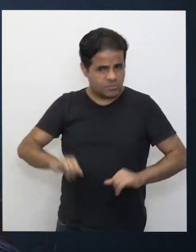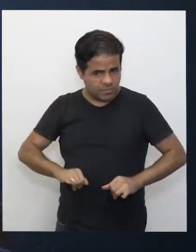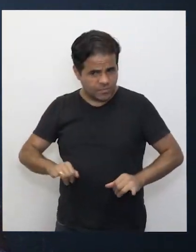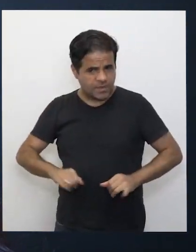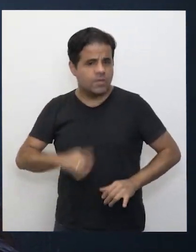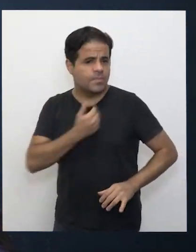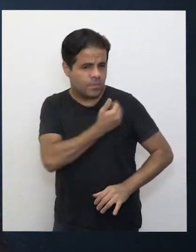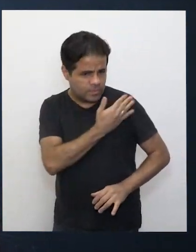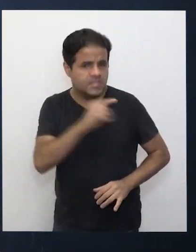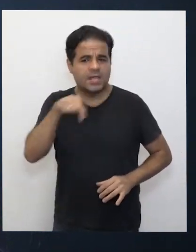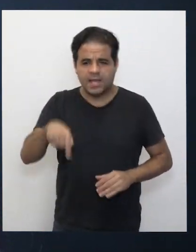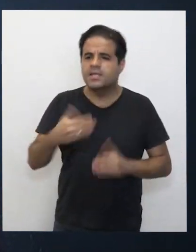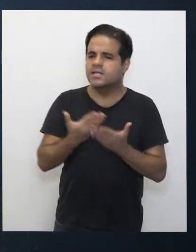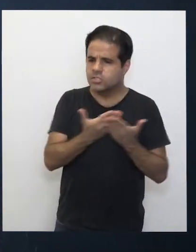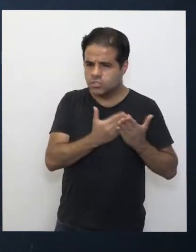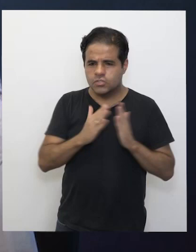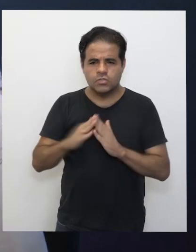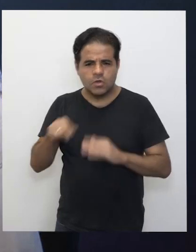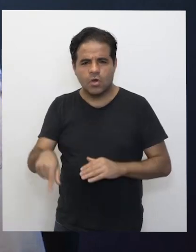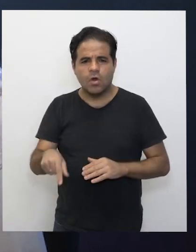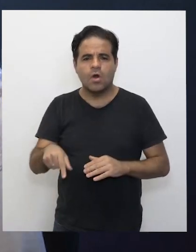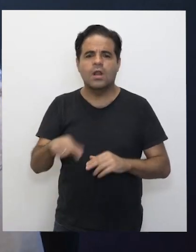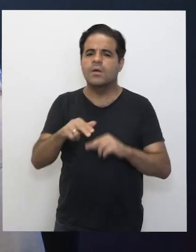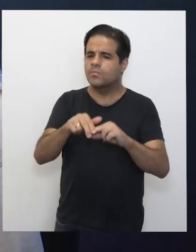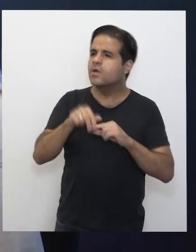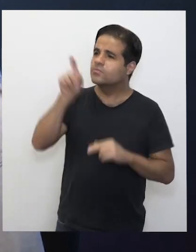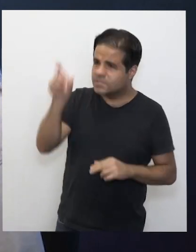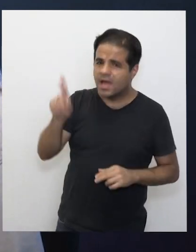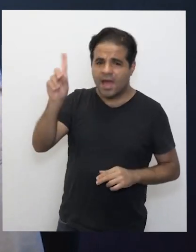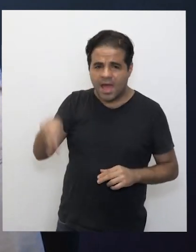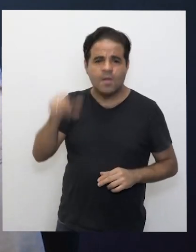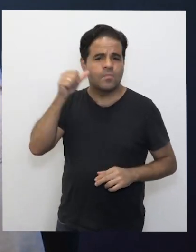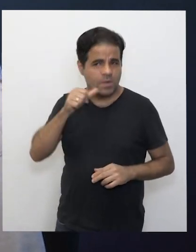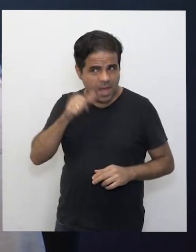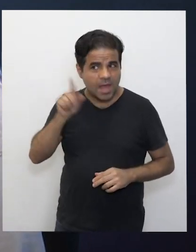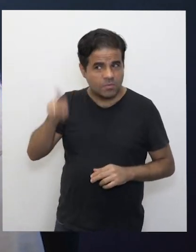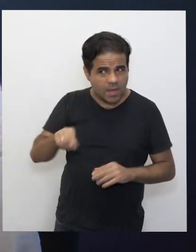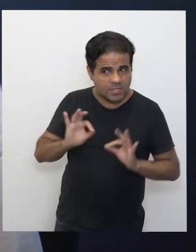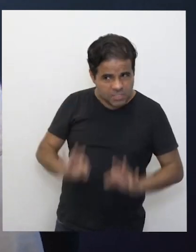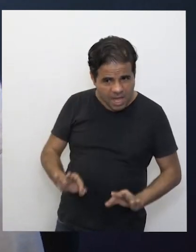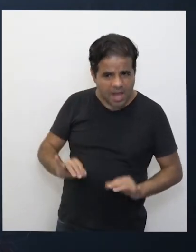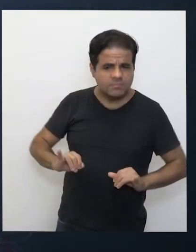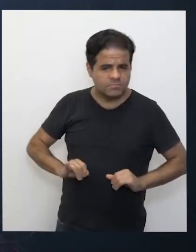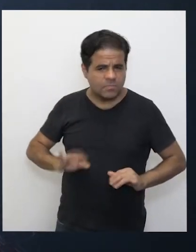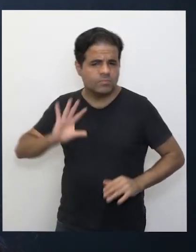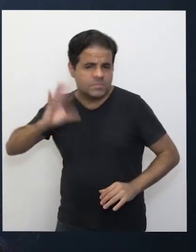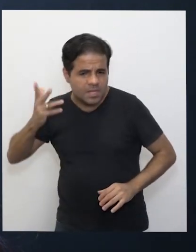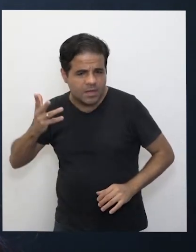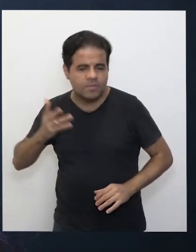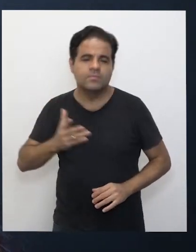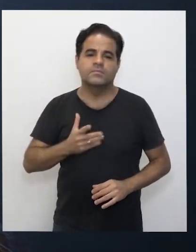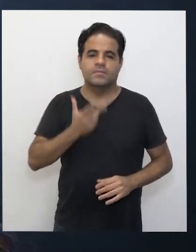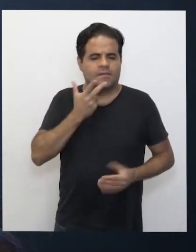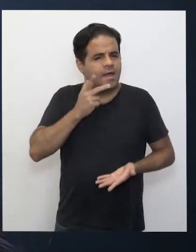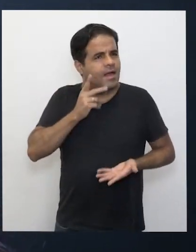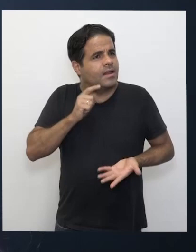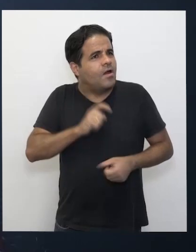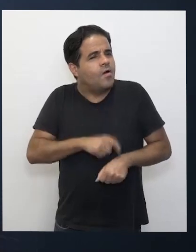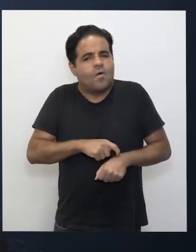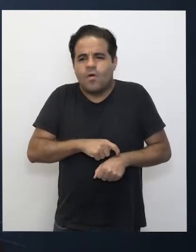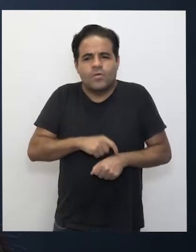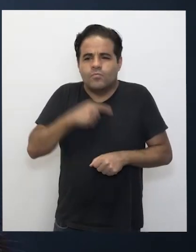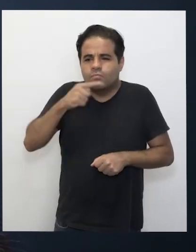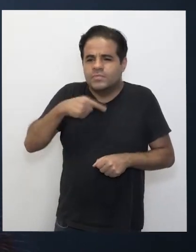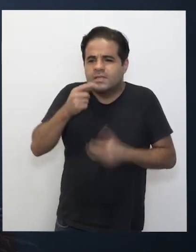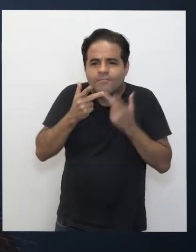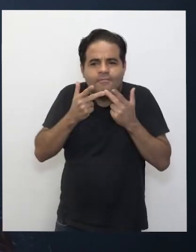sofreu preconceito aqui nesta escola pelo simples fato de ser mulher, não sofreu? Confesso que eu fiquei sem